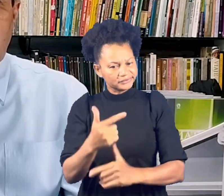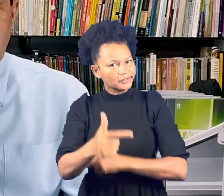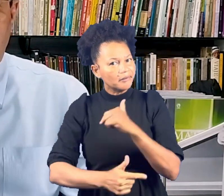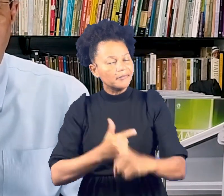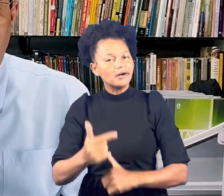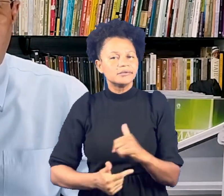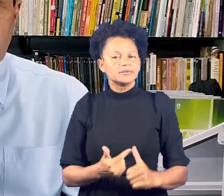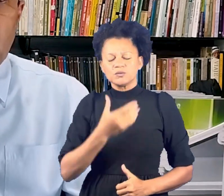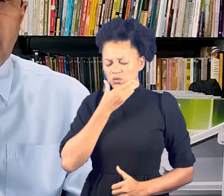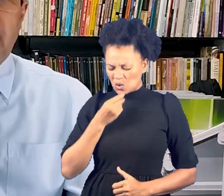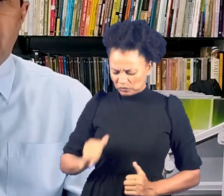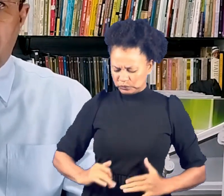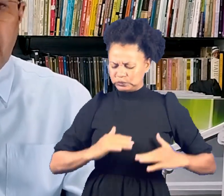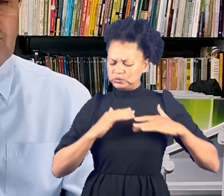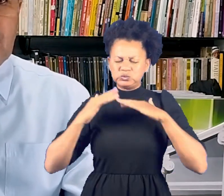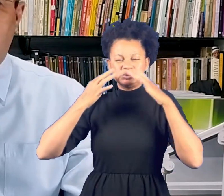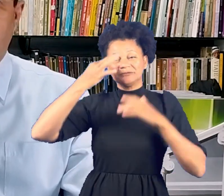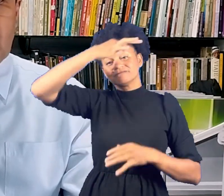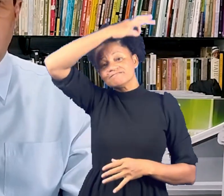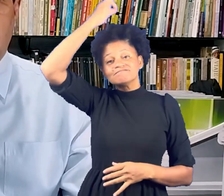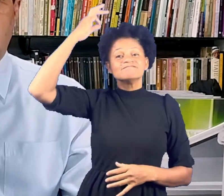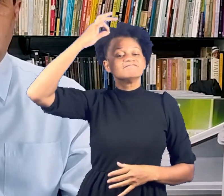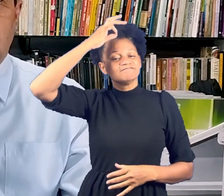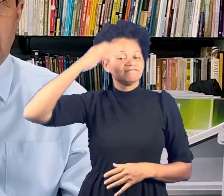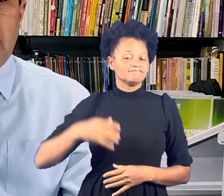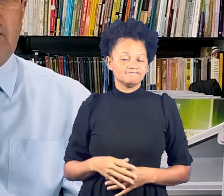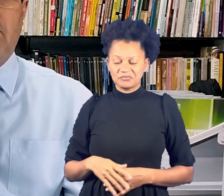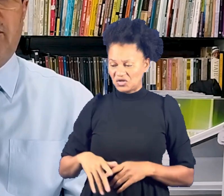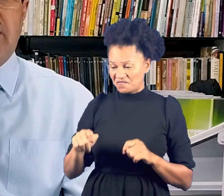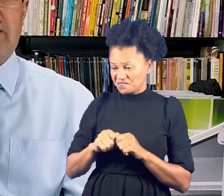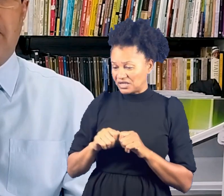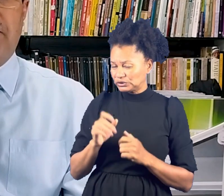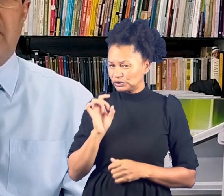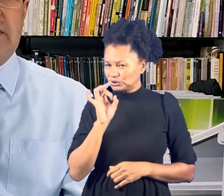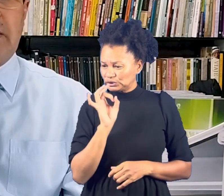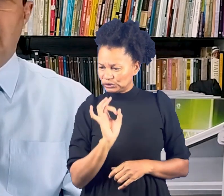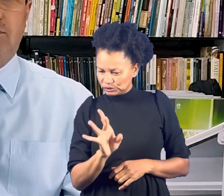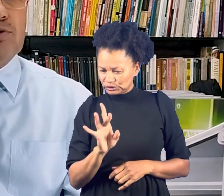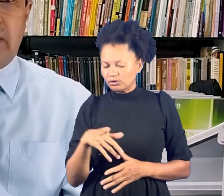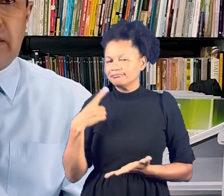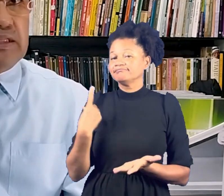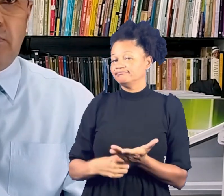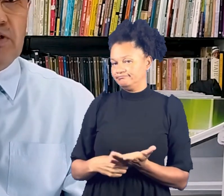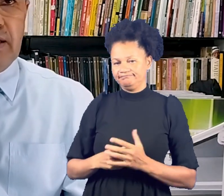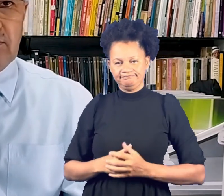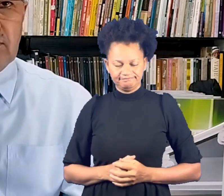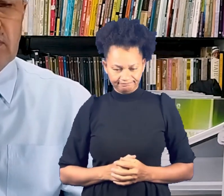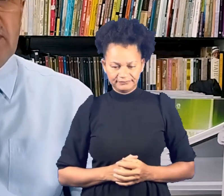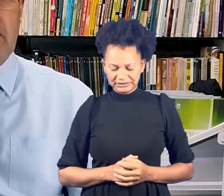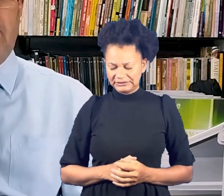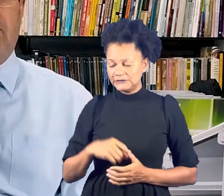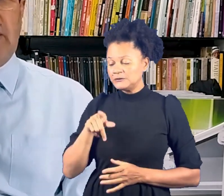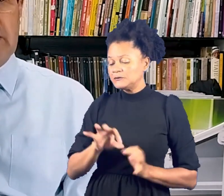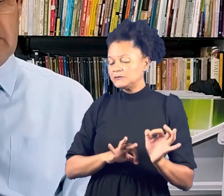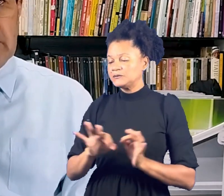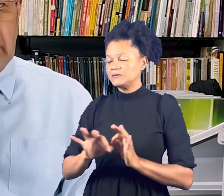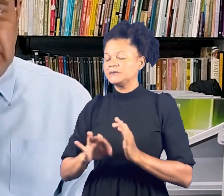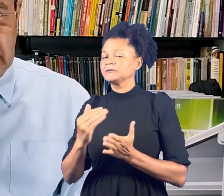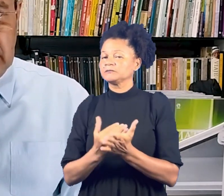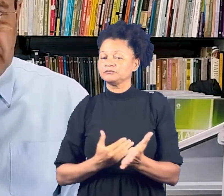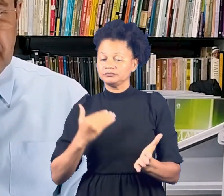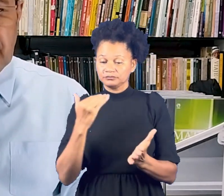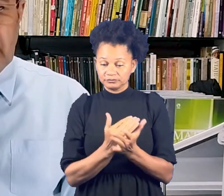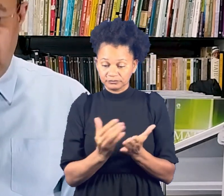além. Meus amados irmãos, um homem cheio do Espírito Santo, ele não faz apenas aquilo que está determinado, ele